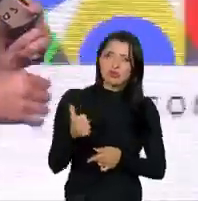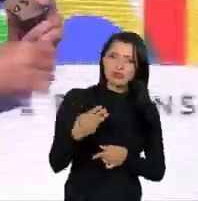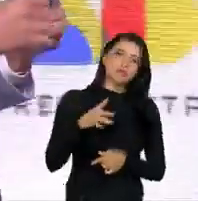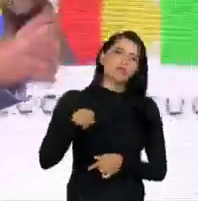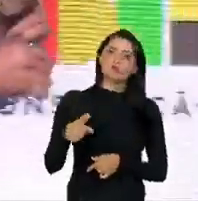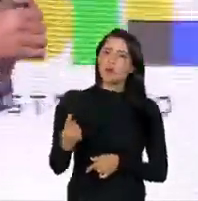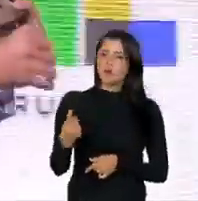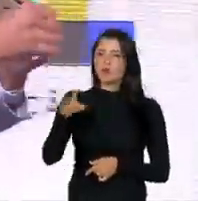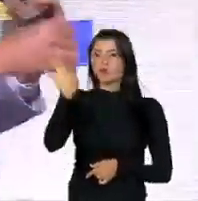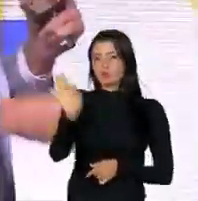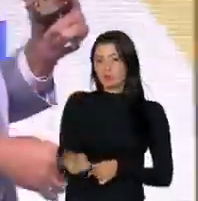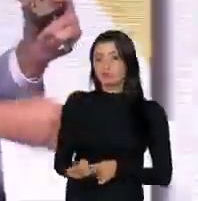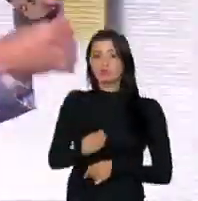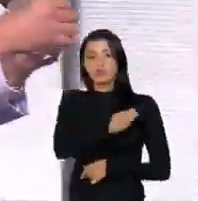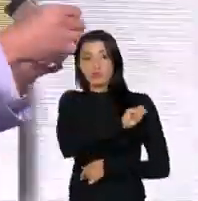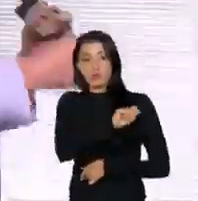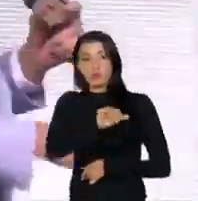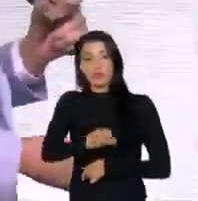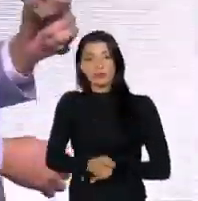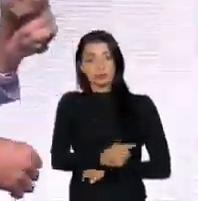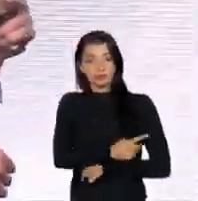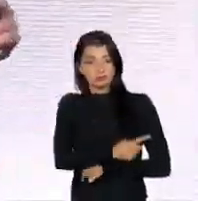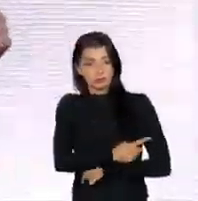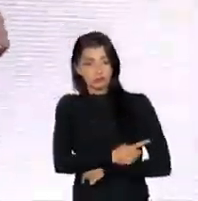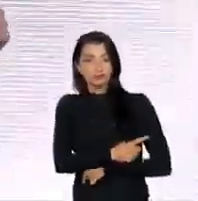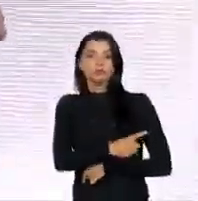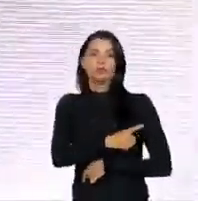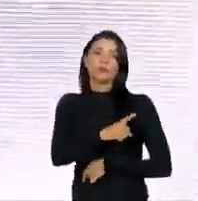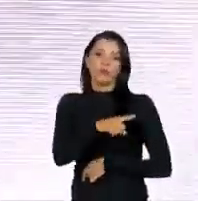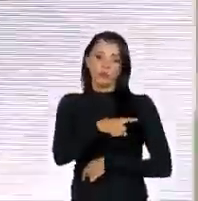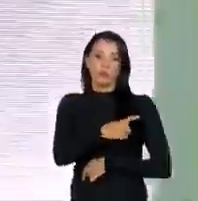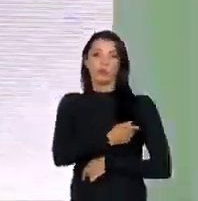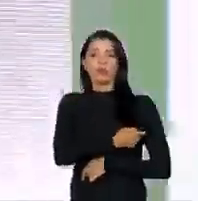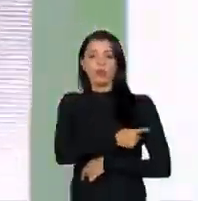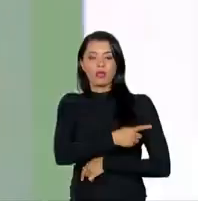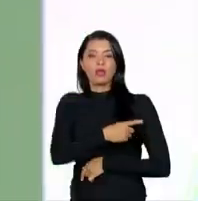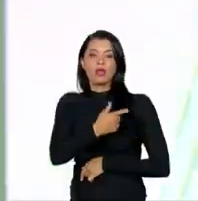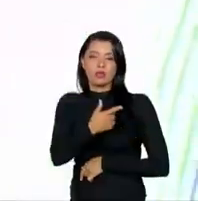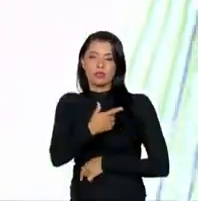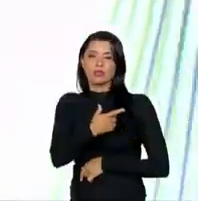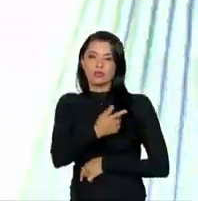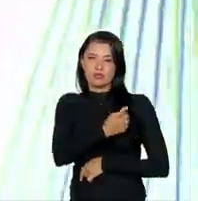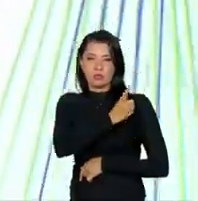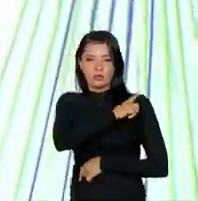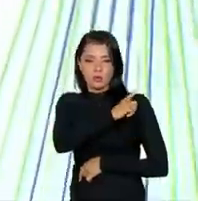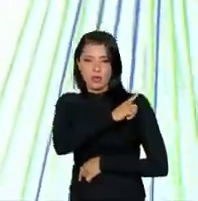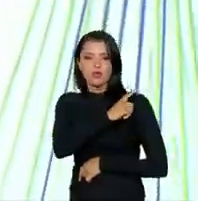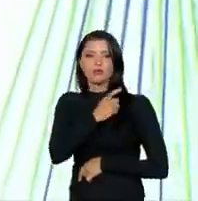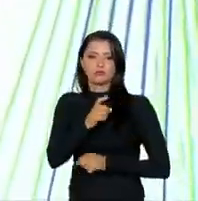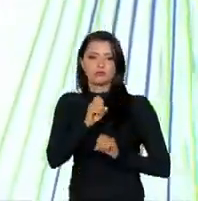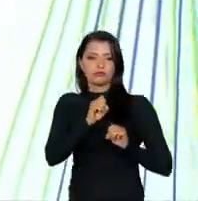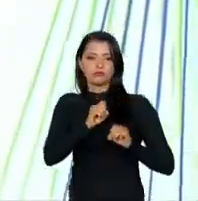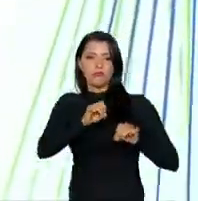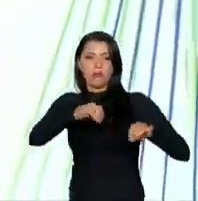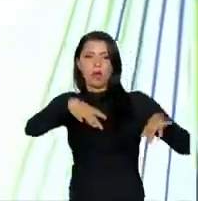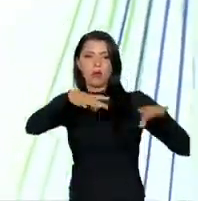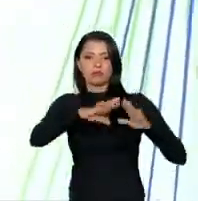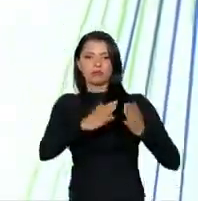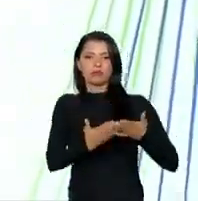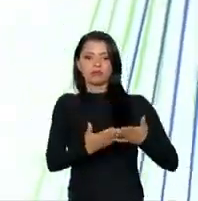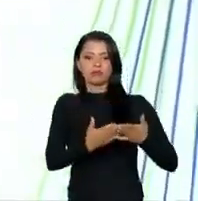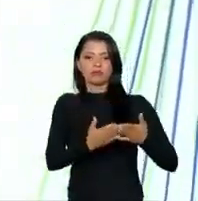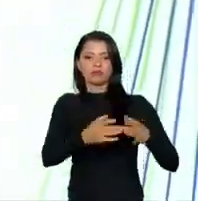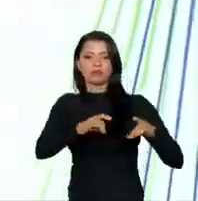dos alunos do primeiro ano do ensino médio, do último censo escolar, abandonaram a escola. Imagine o que